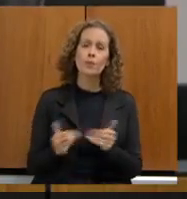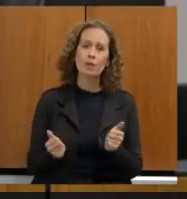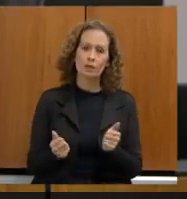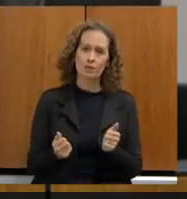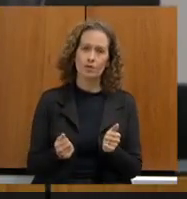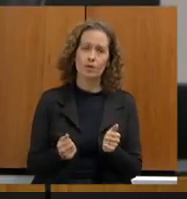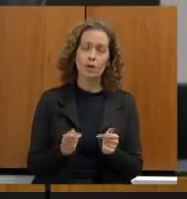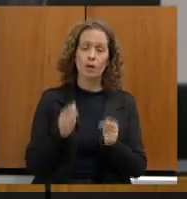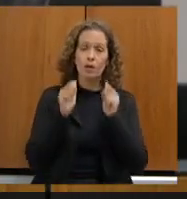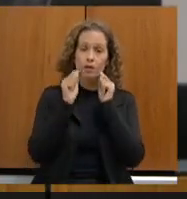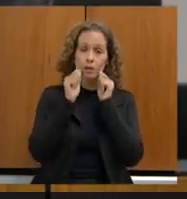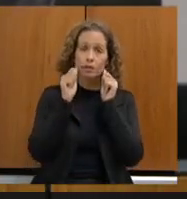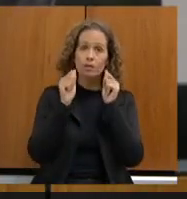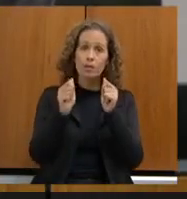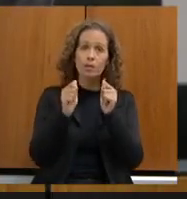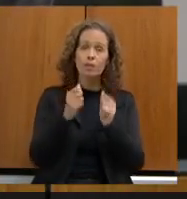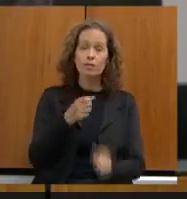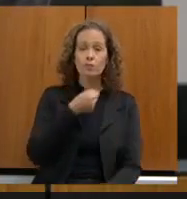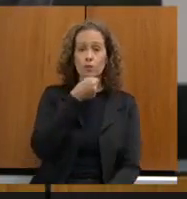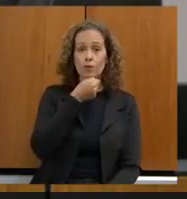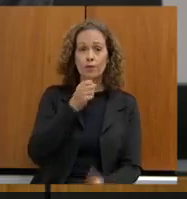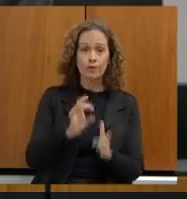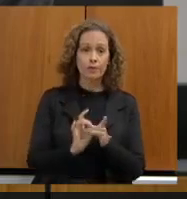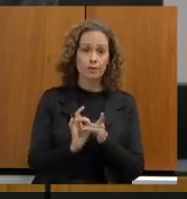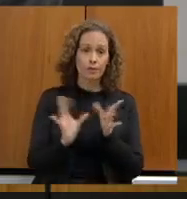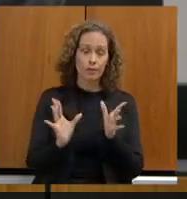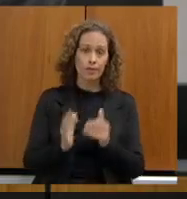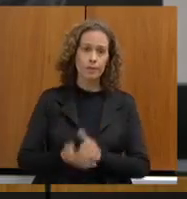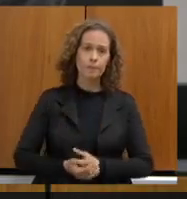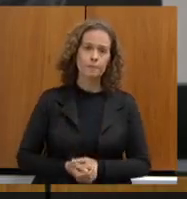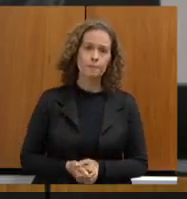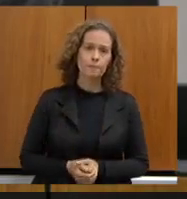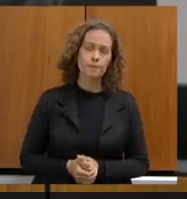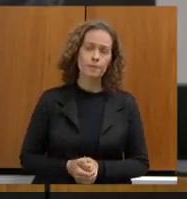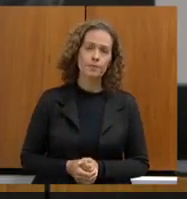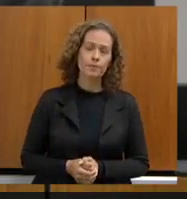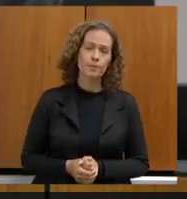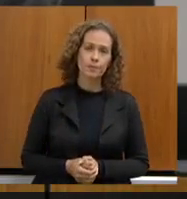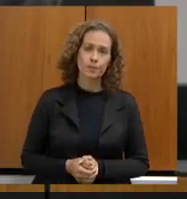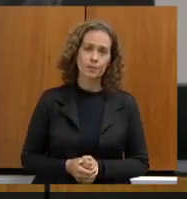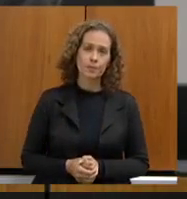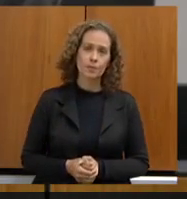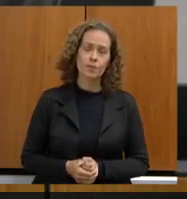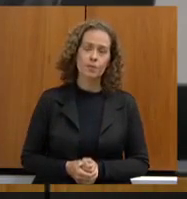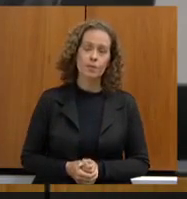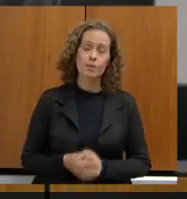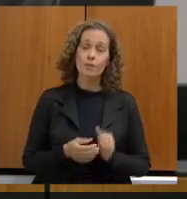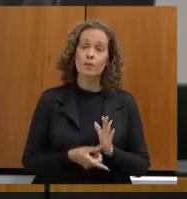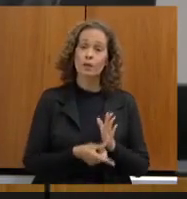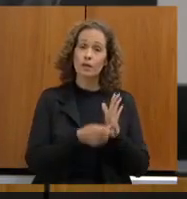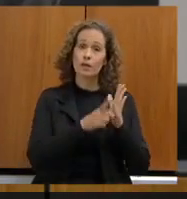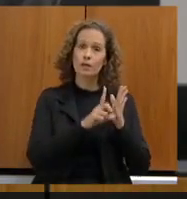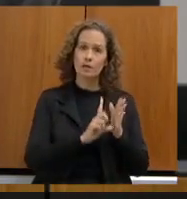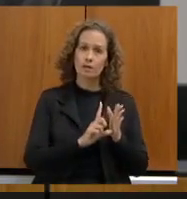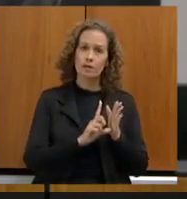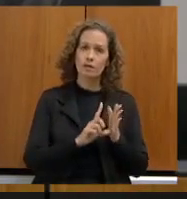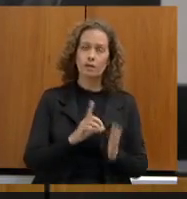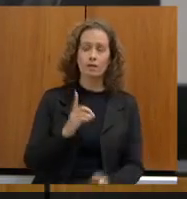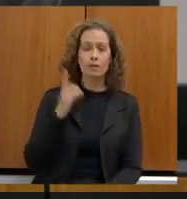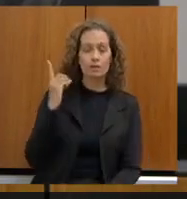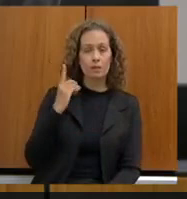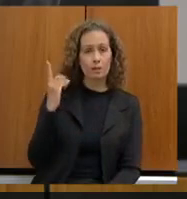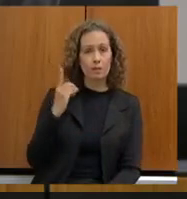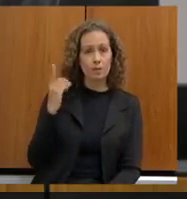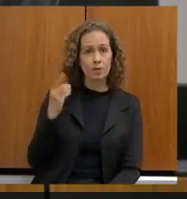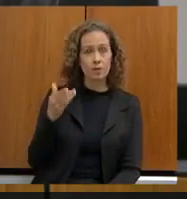nossa assessoria que libera o microfone e a antes de passar a palavra ao Deputado celinho do